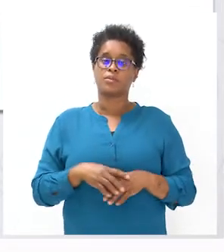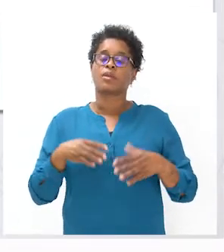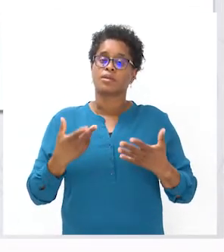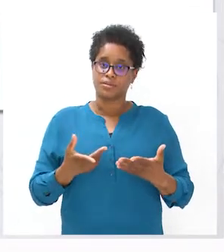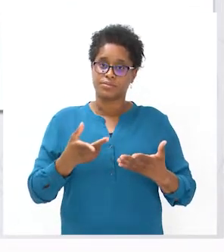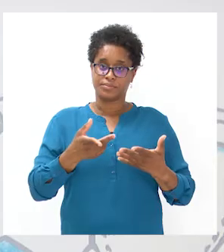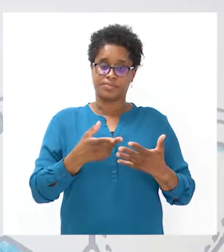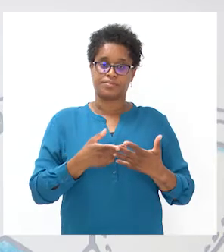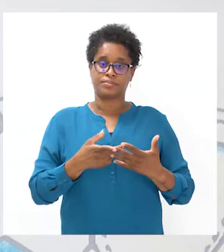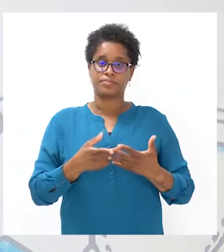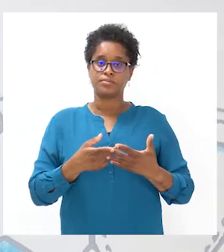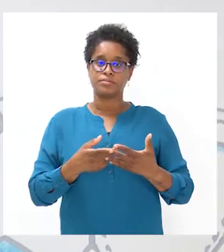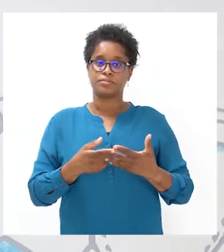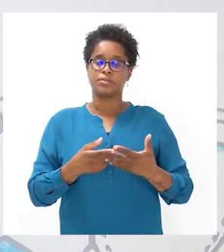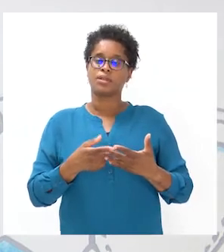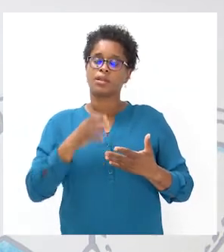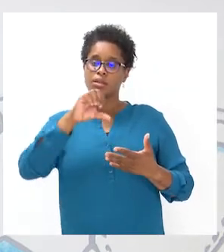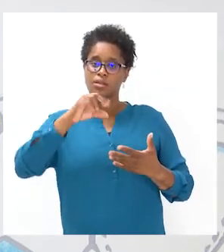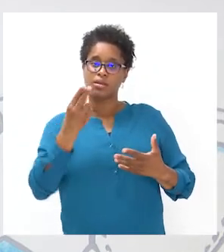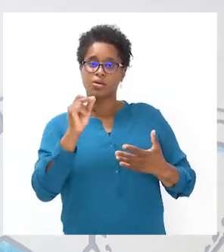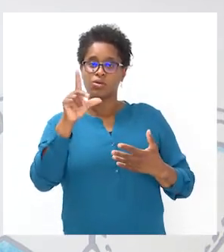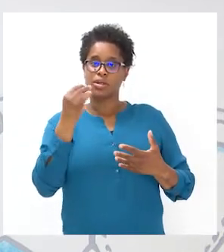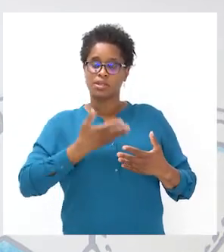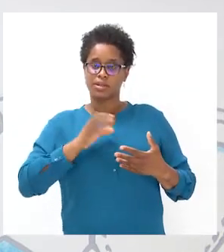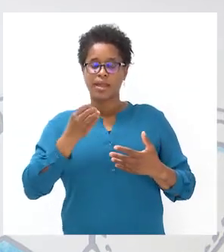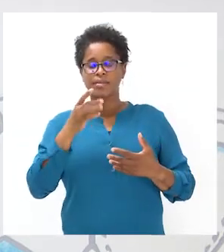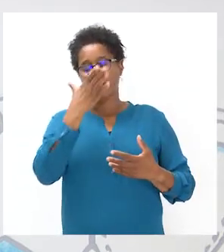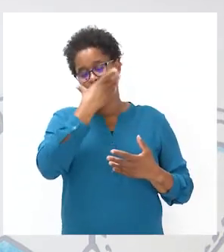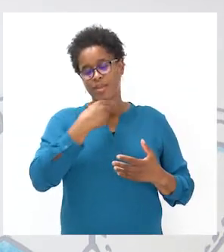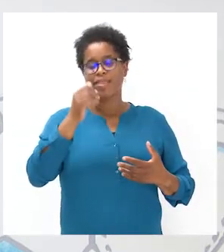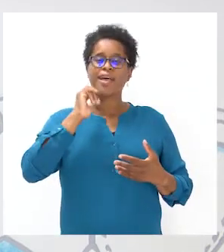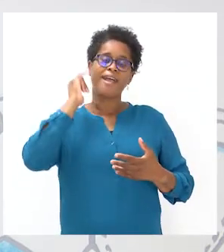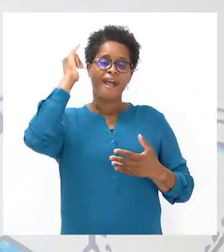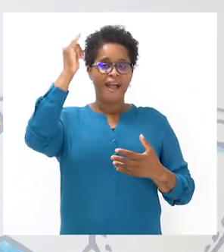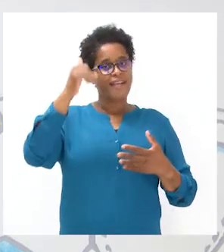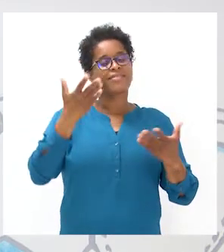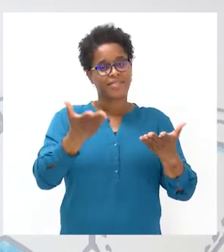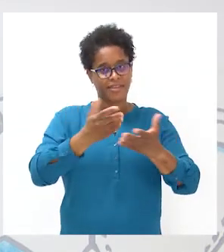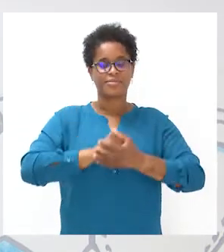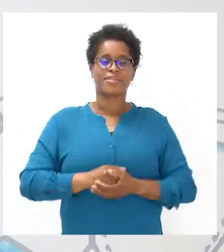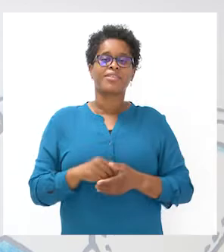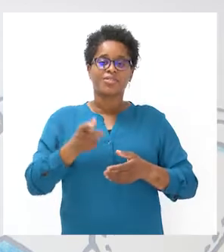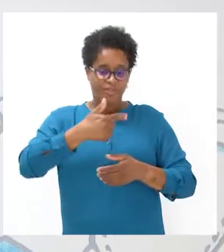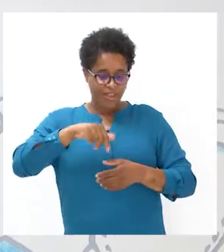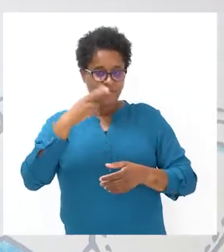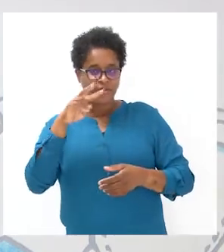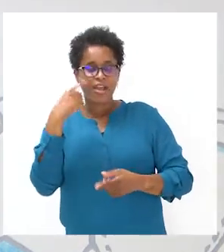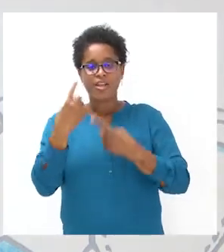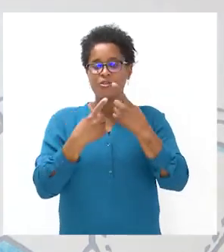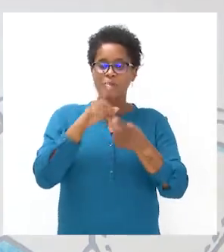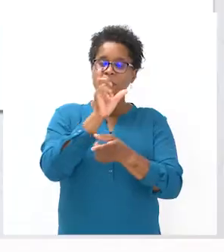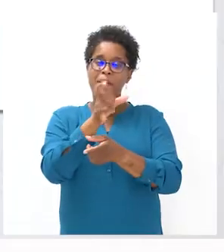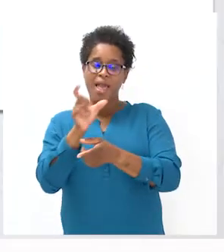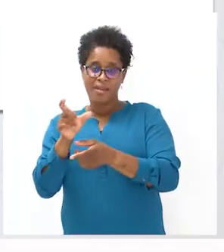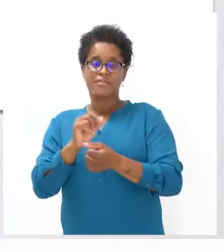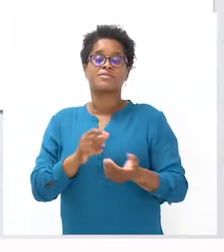ali, quando eu digo qualidade, é bonita, é alta, certo? Então vejamos algumas